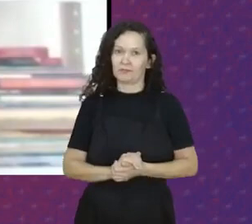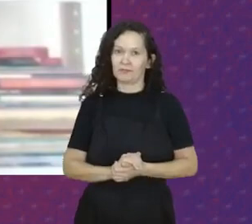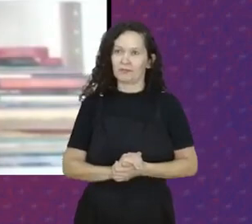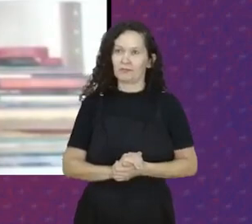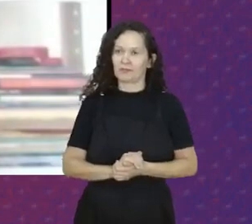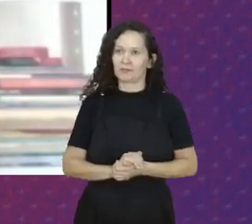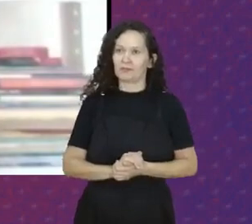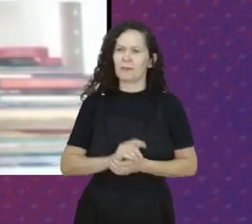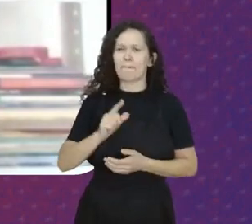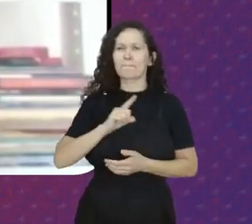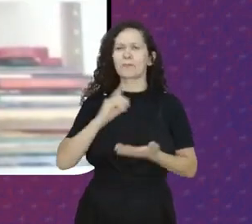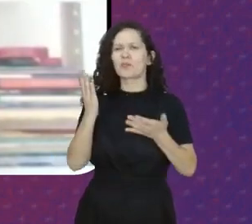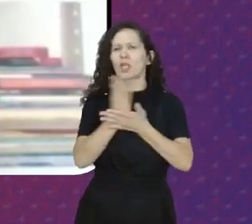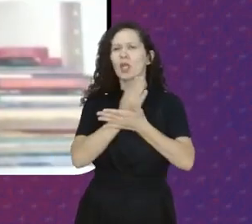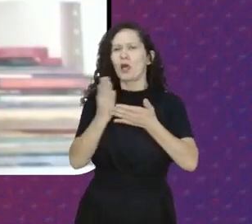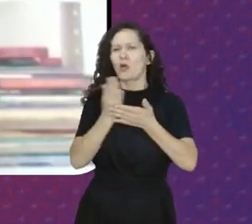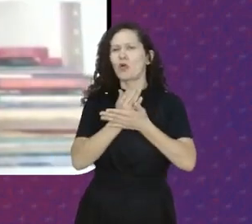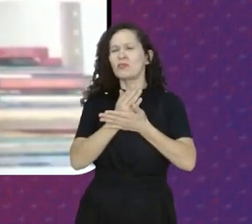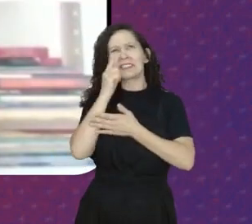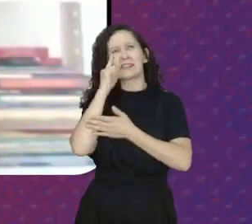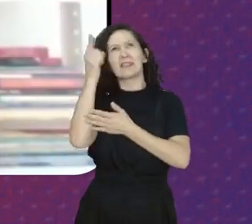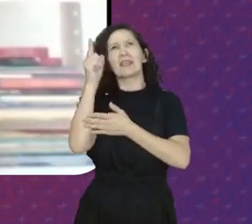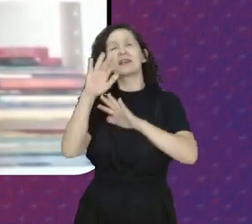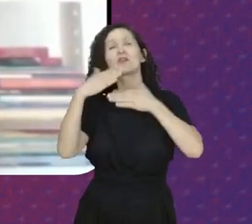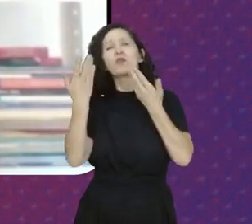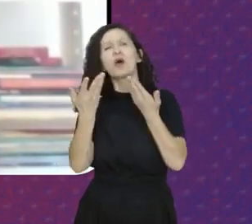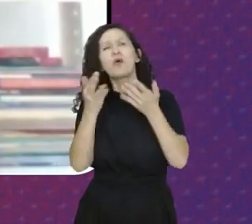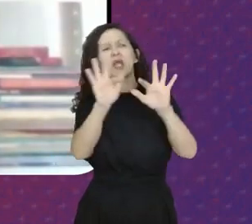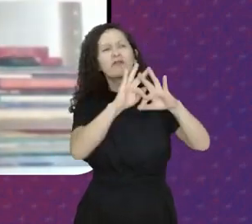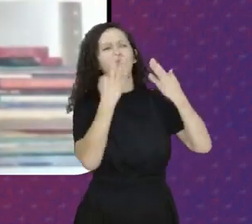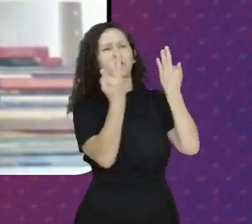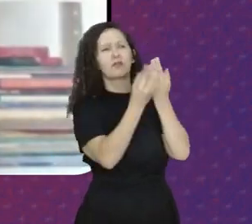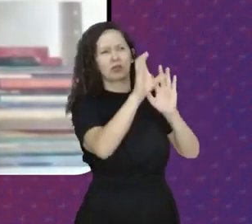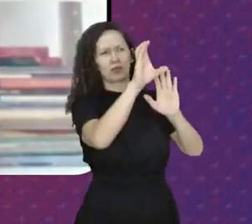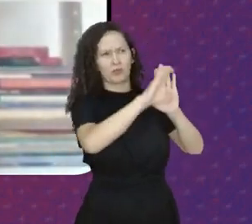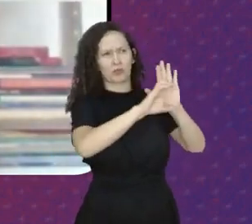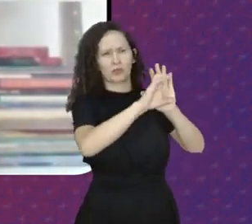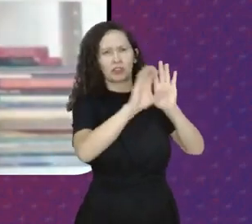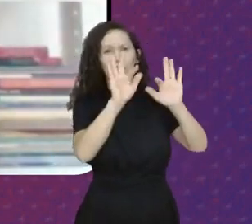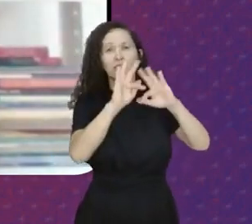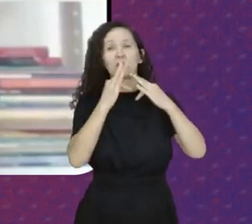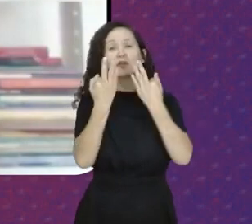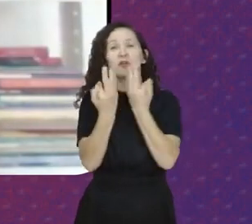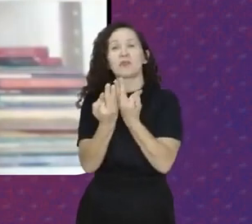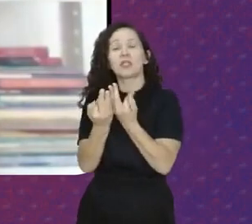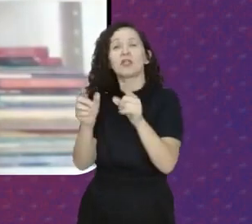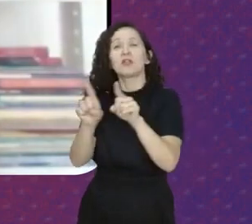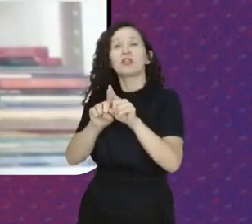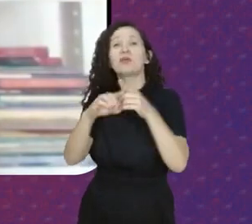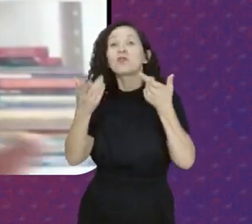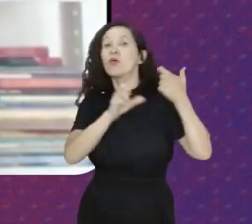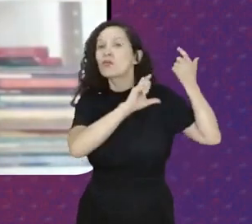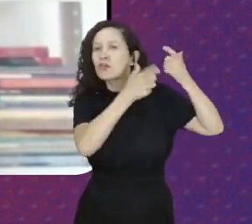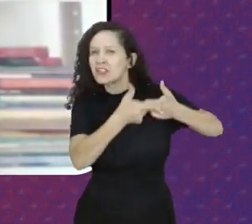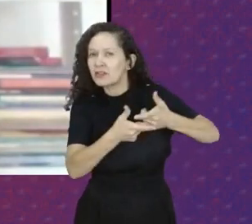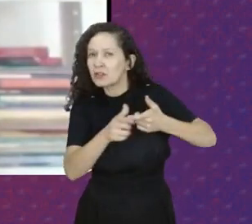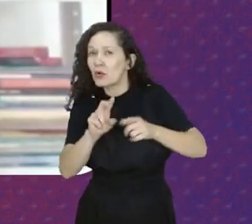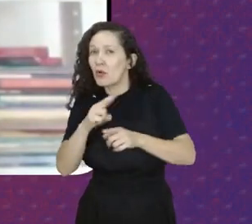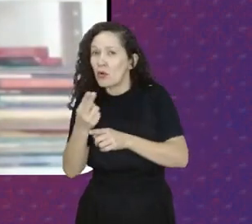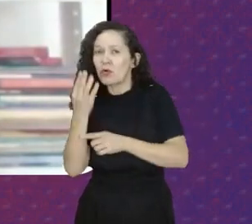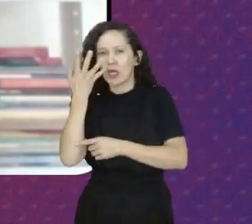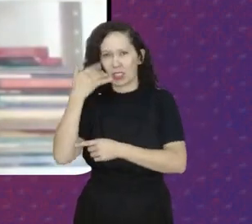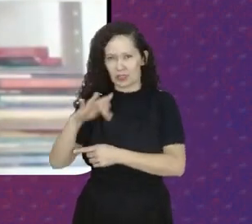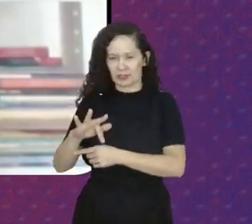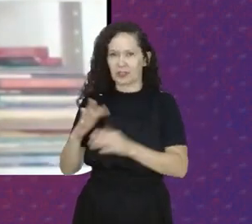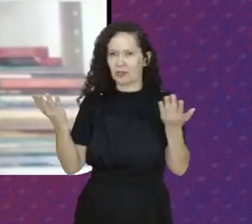com as concepções também da criança, com as concepções de família, mais ou menos conservadoras. O que nós estamos